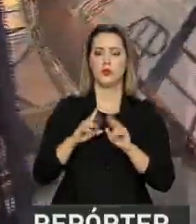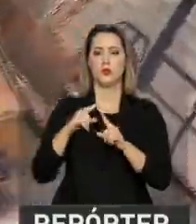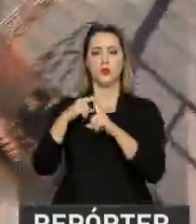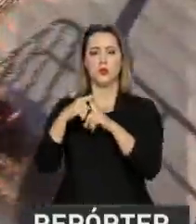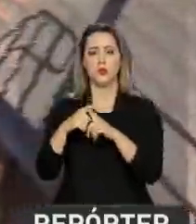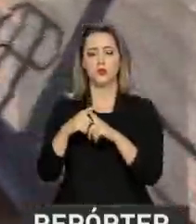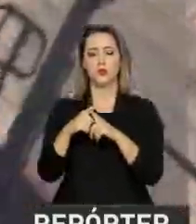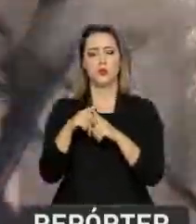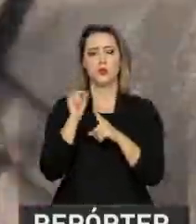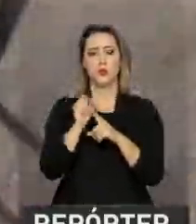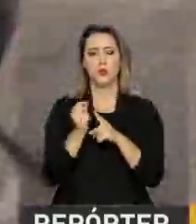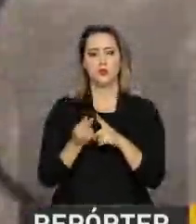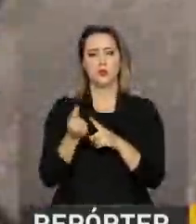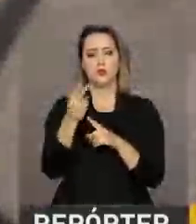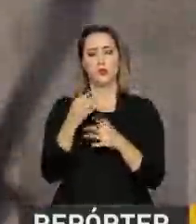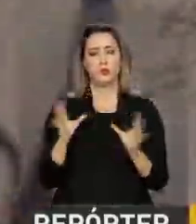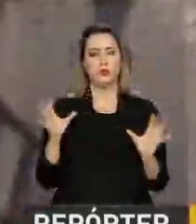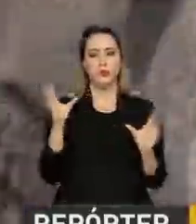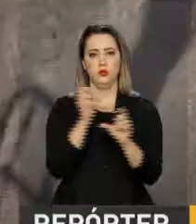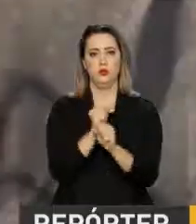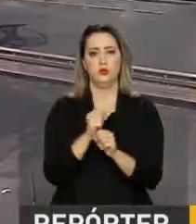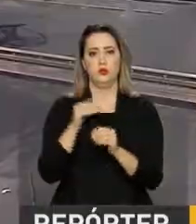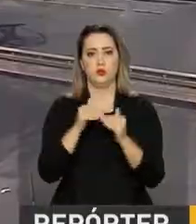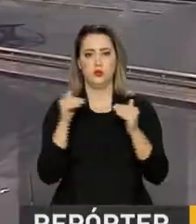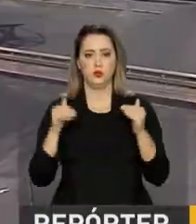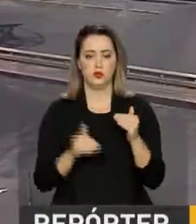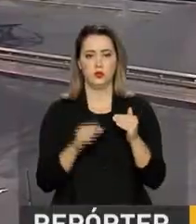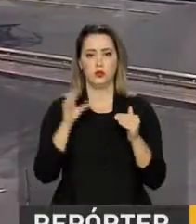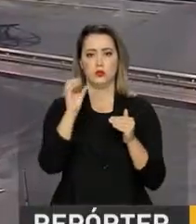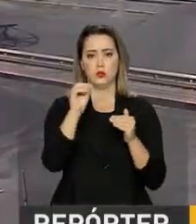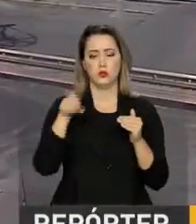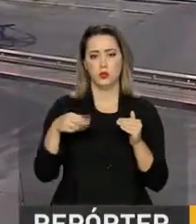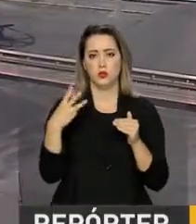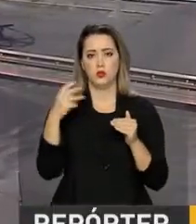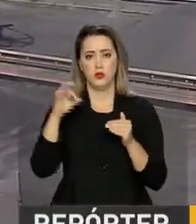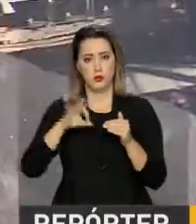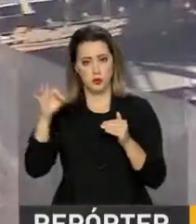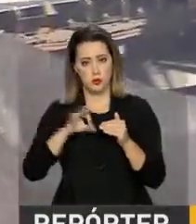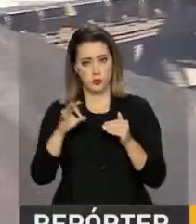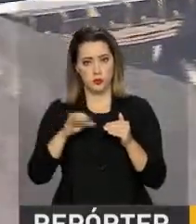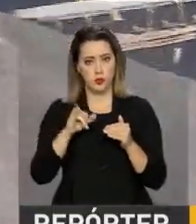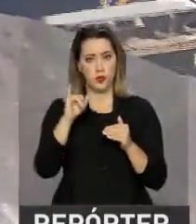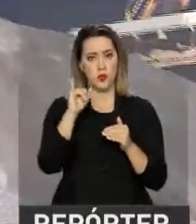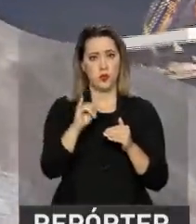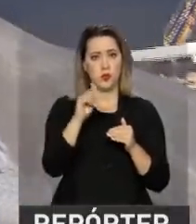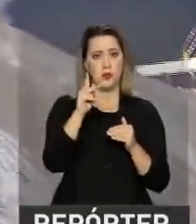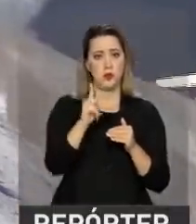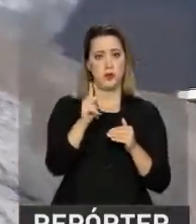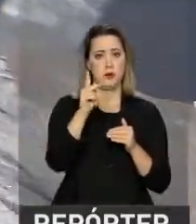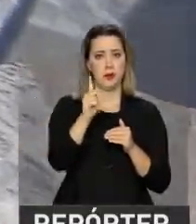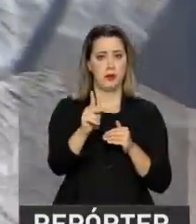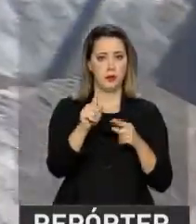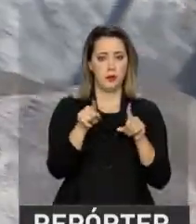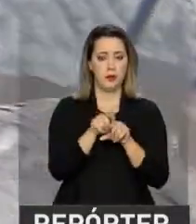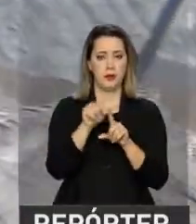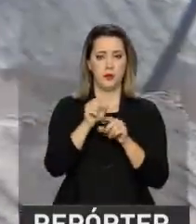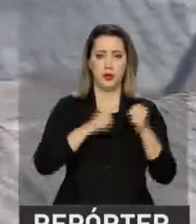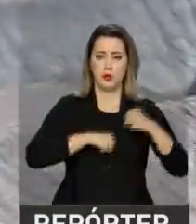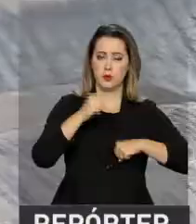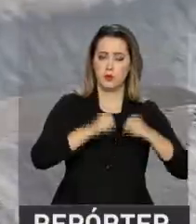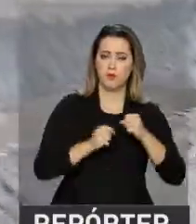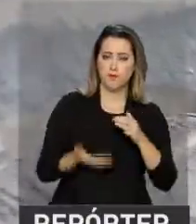preços o acumulado no ano ficou em menos 0,32 em tu o índice de preços ao produtor das indústrias